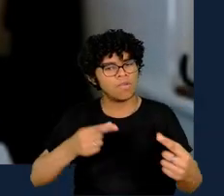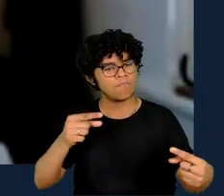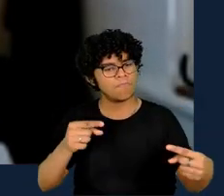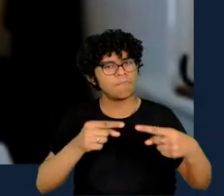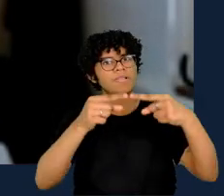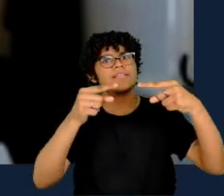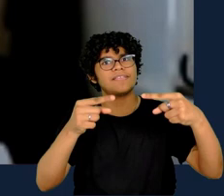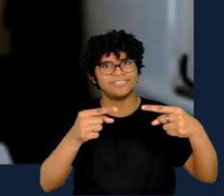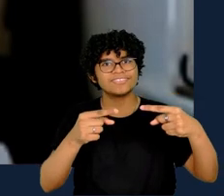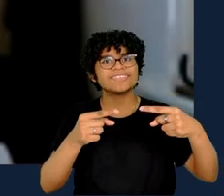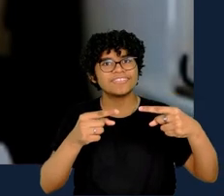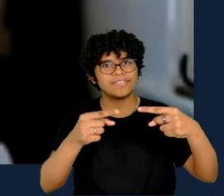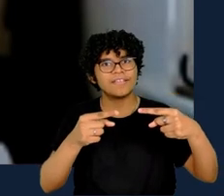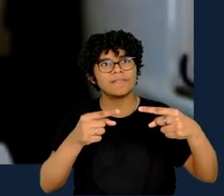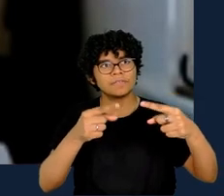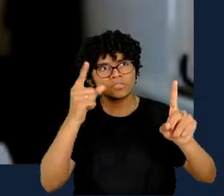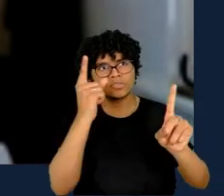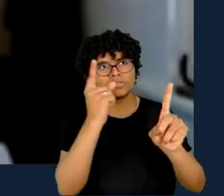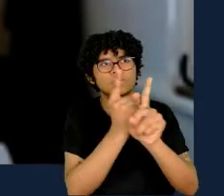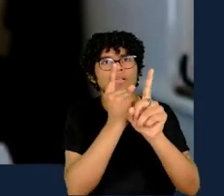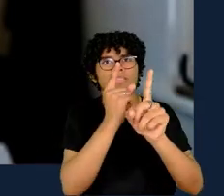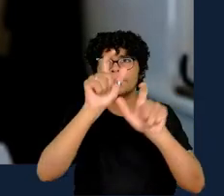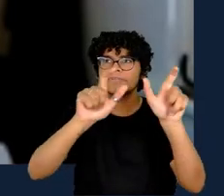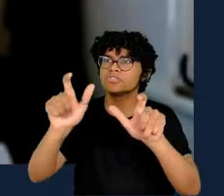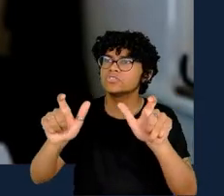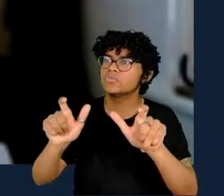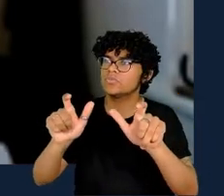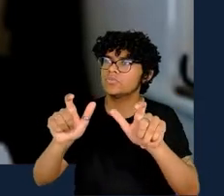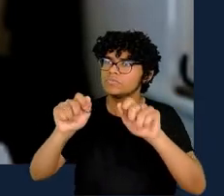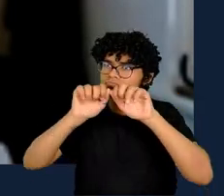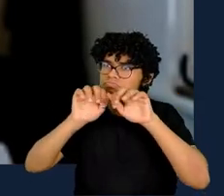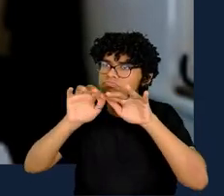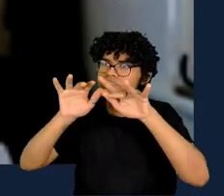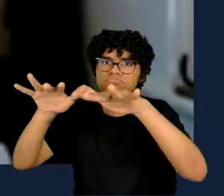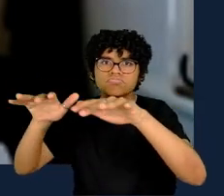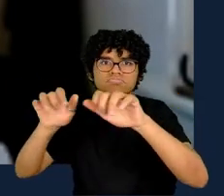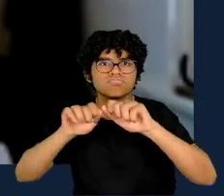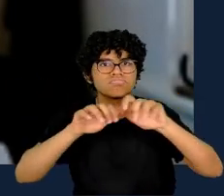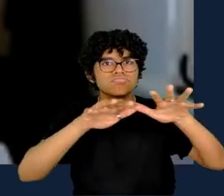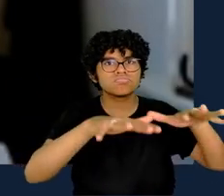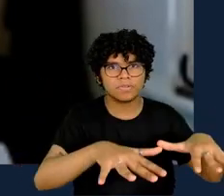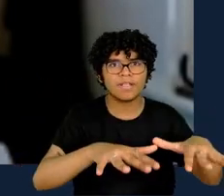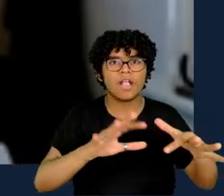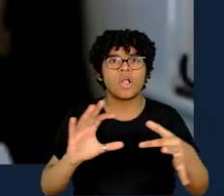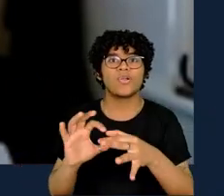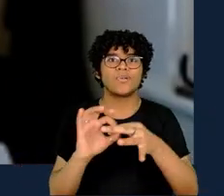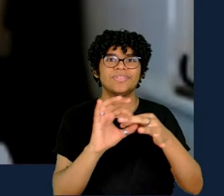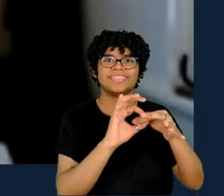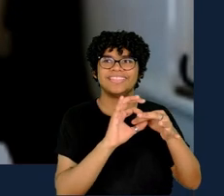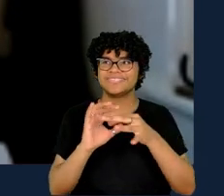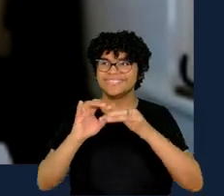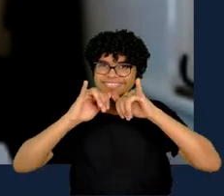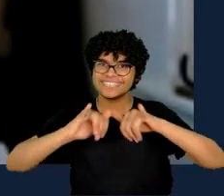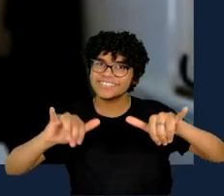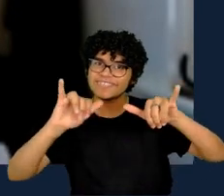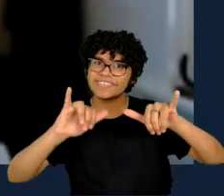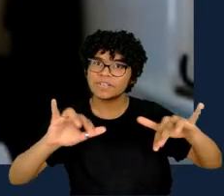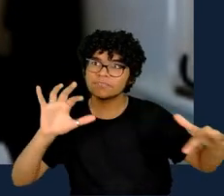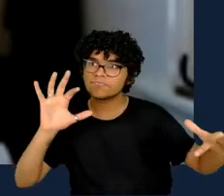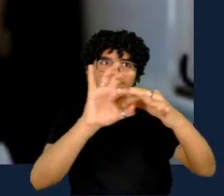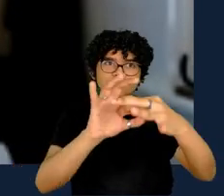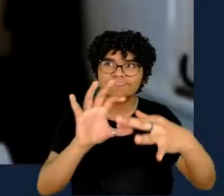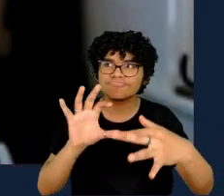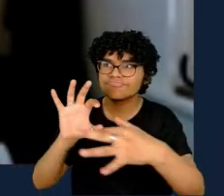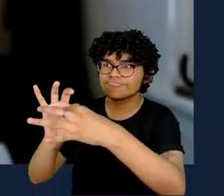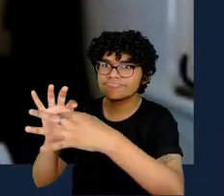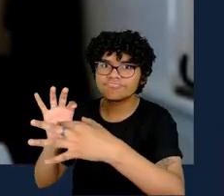está encontrando as pessoas aonde elas estão, criando o tipo de contexto que repercuta bem com elas, com que elas